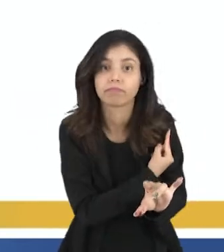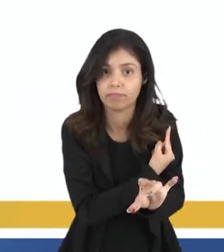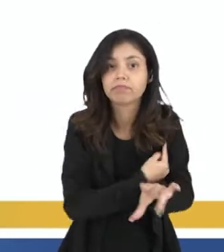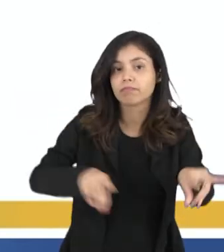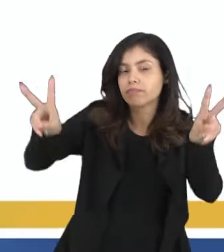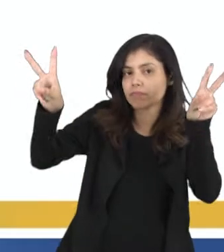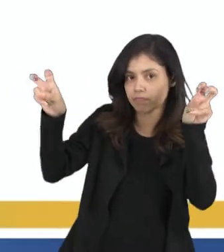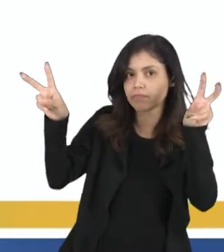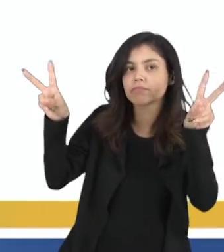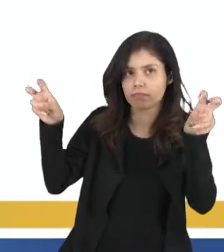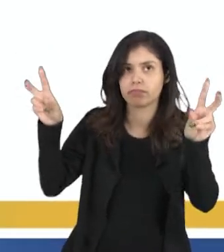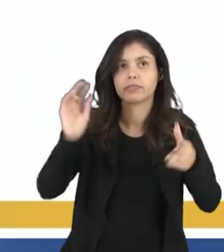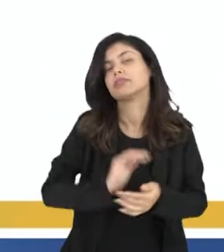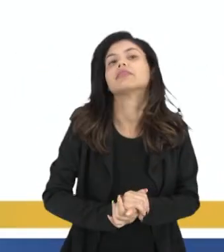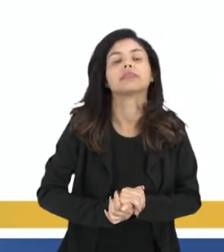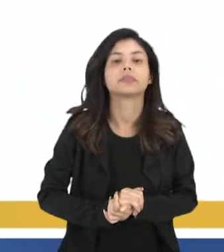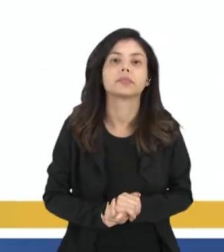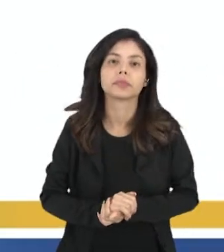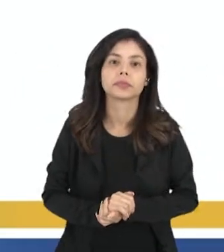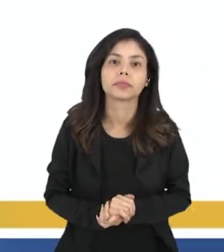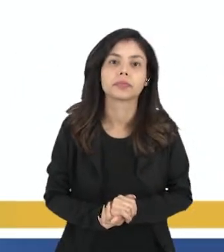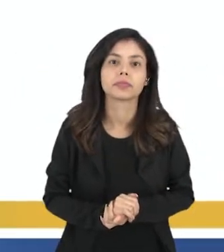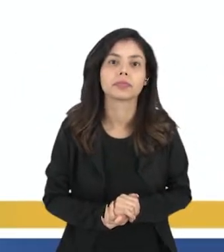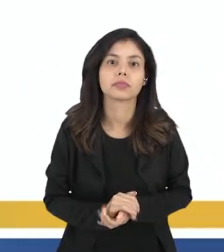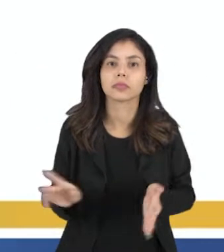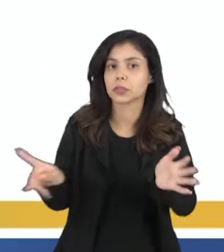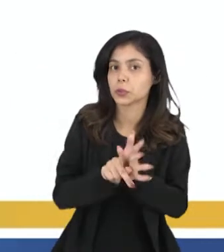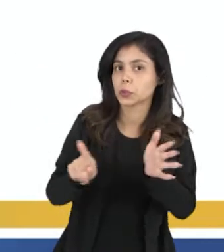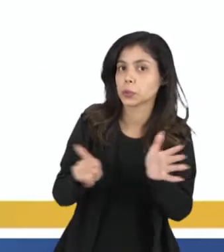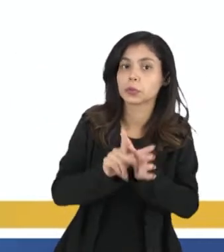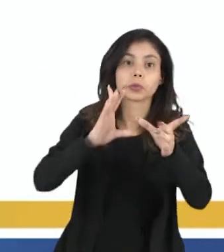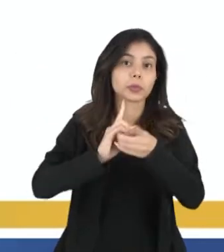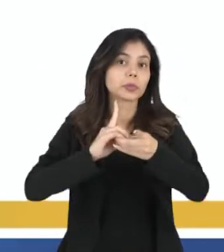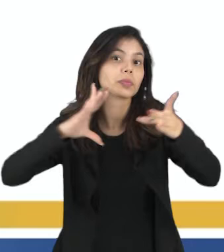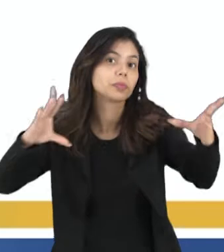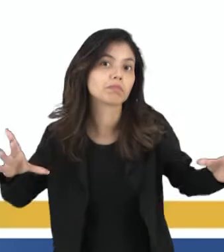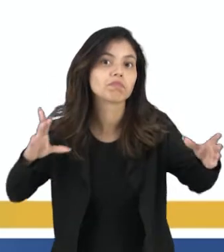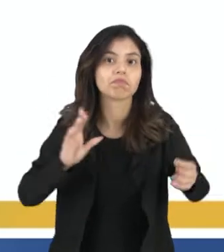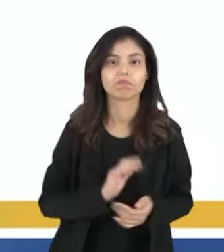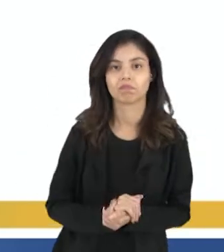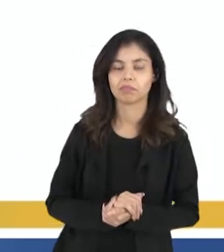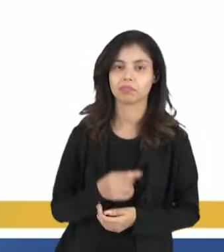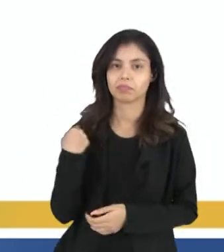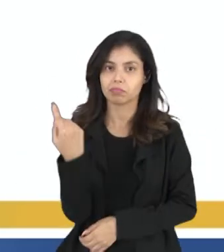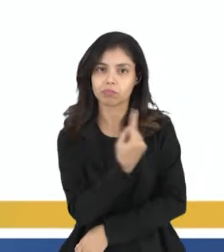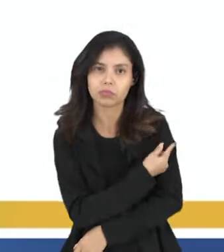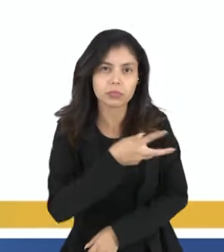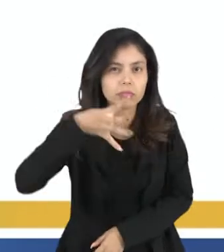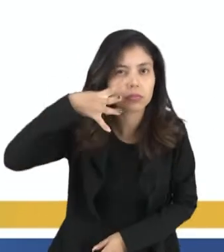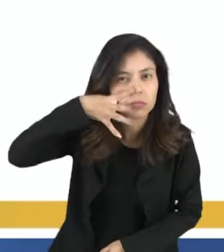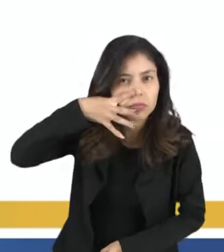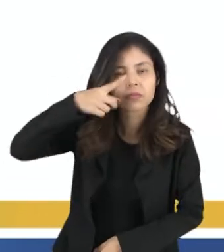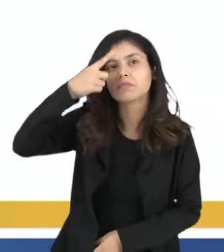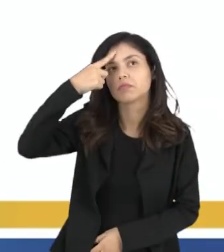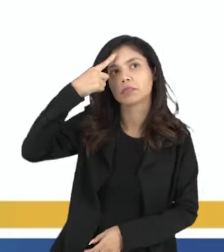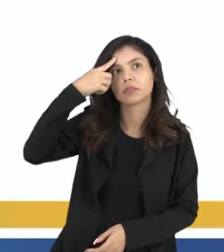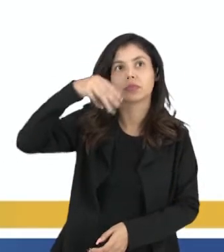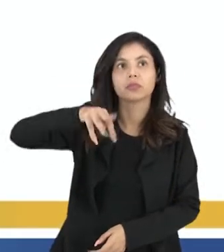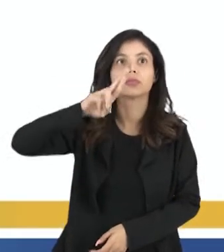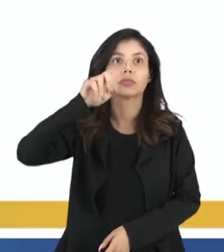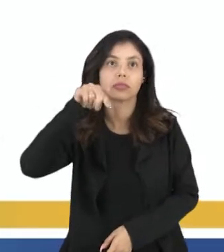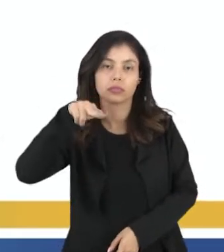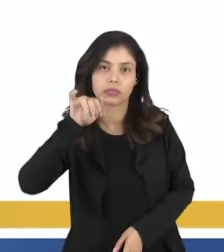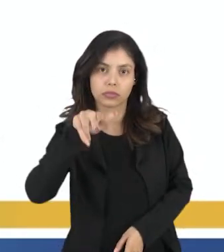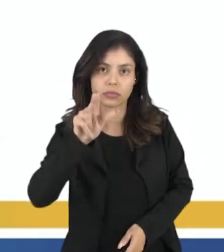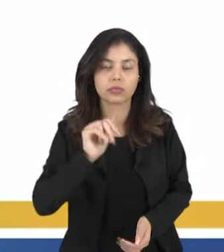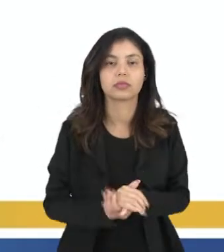essa temática, né, da própria democracia, né? E aí a gente olha para um pensador que nem